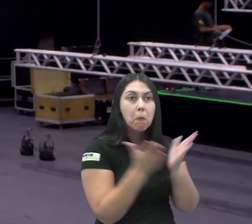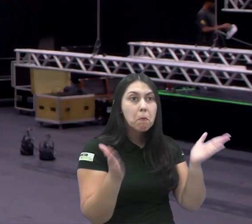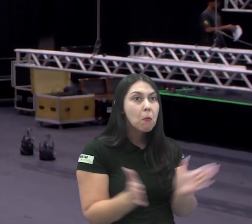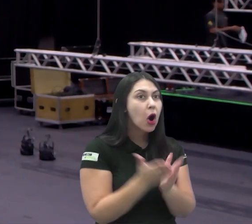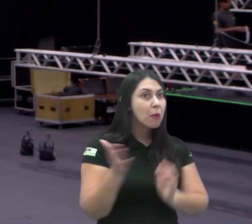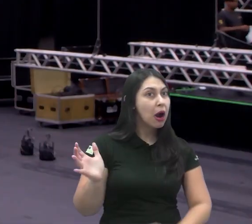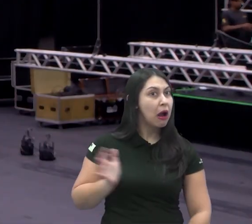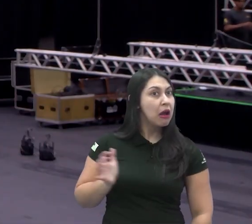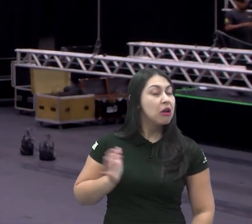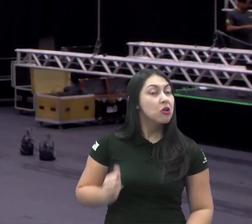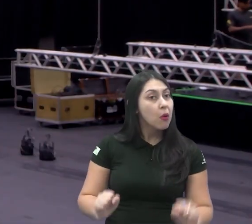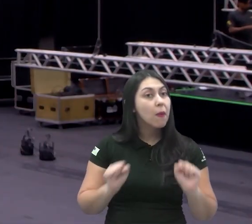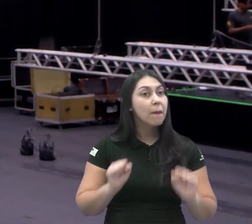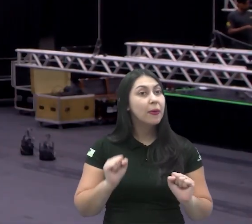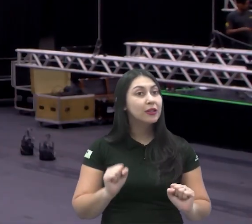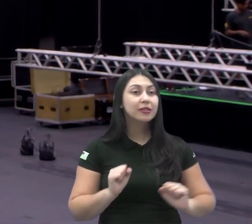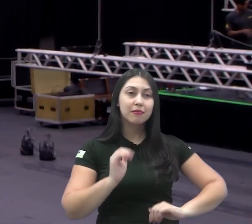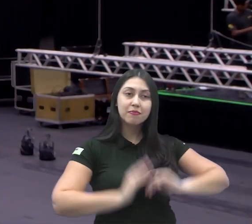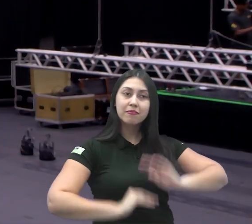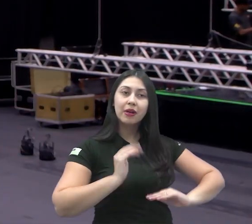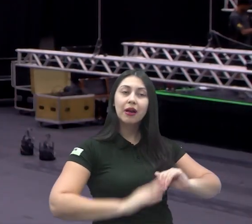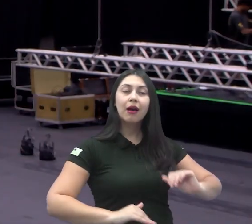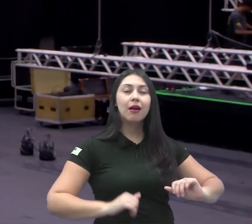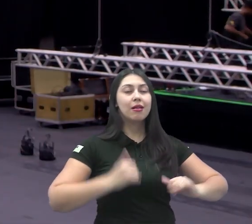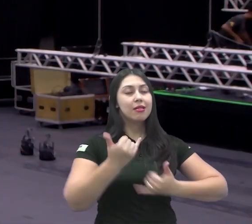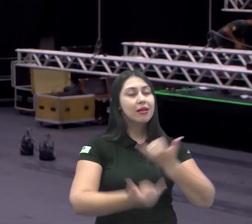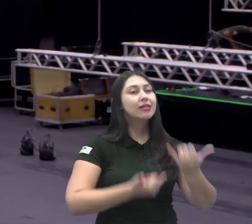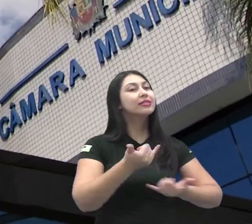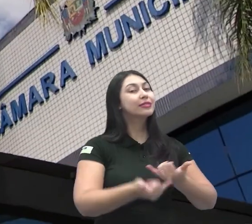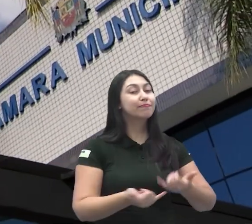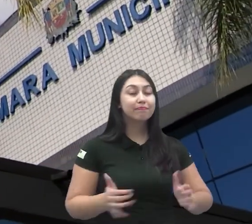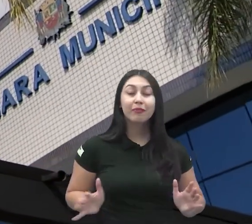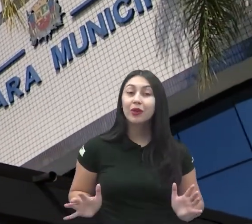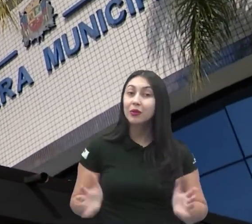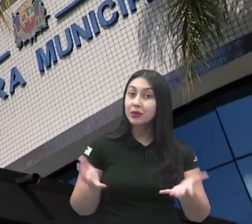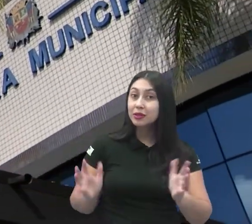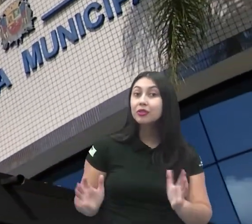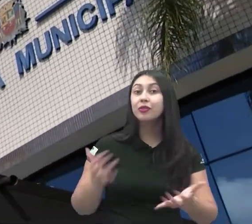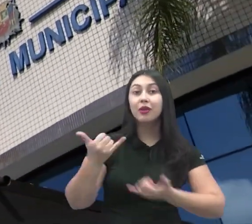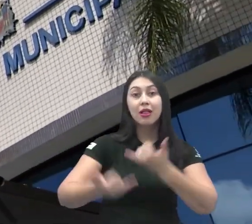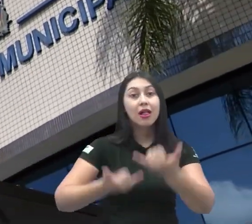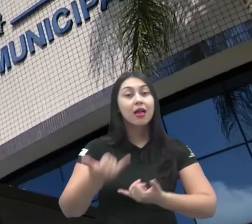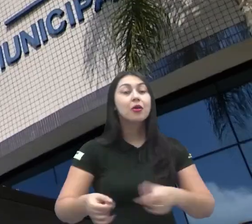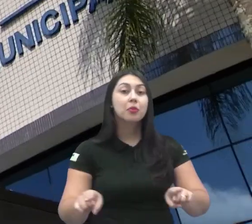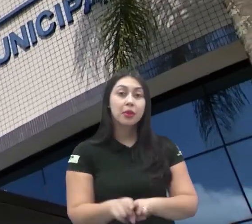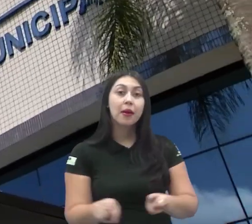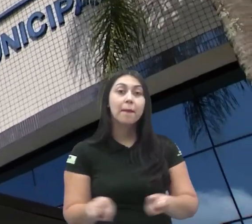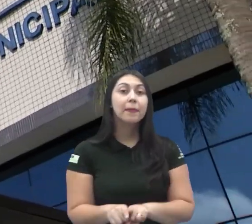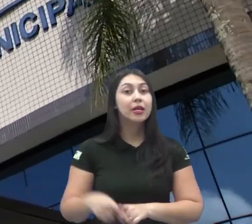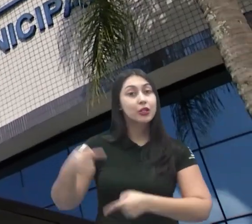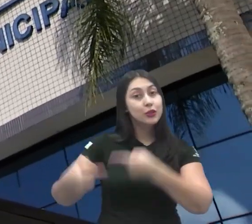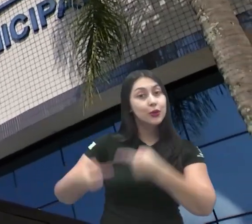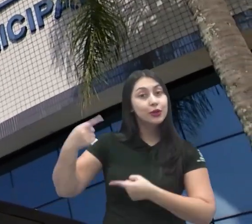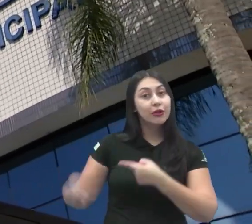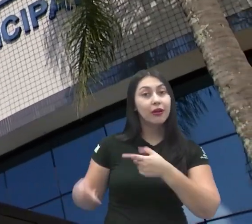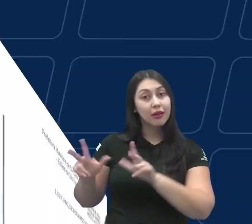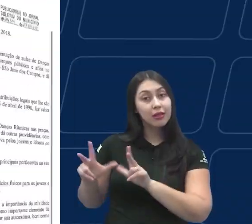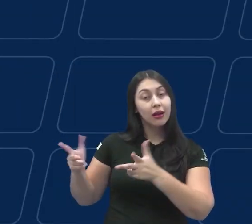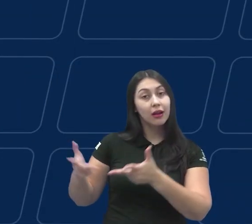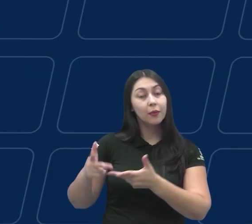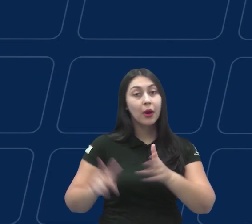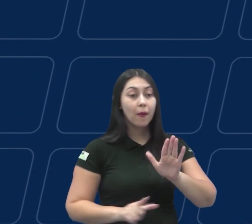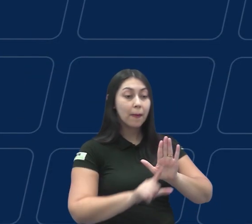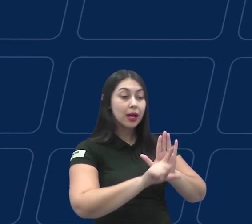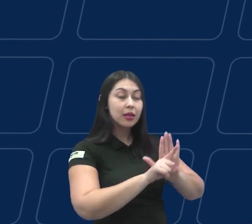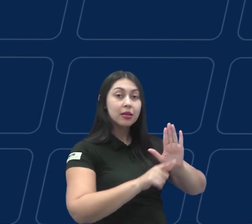classes sociais possam promover, né, e praticar o seu lazer. O incentivo ao lazer em São José também passa pela Câmara. Uma